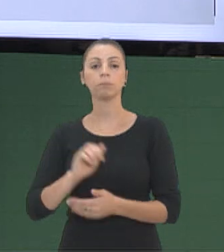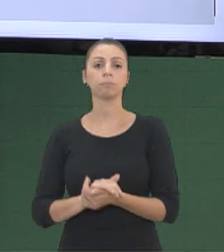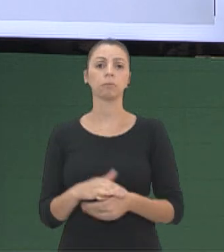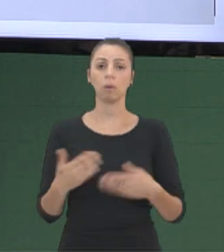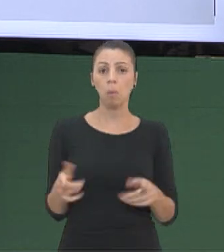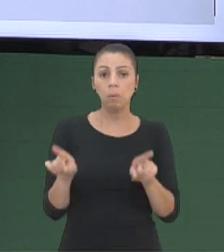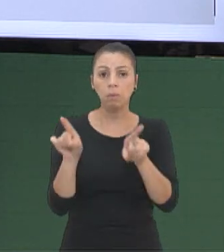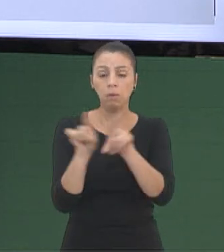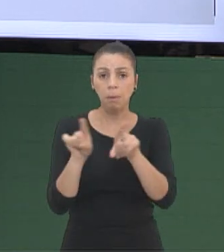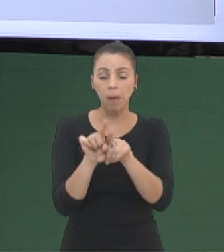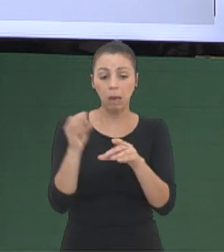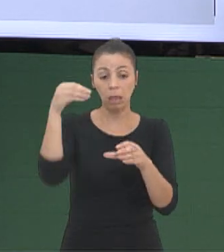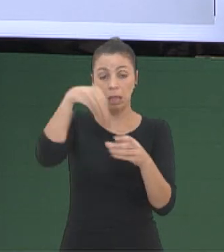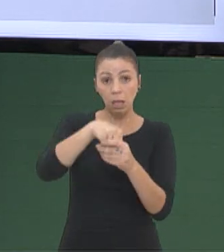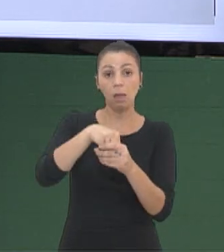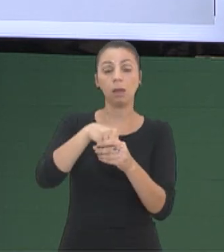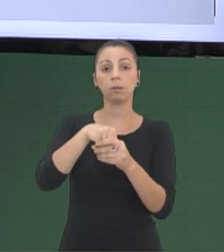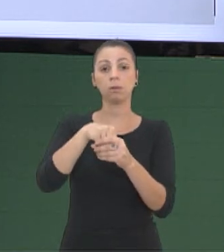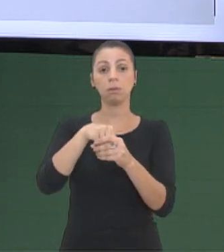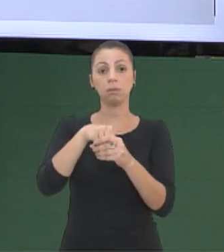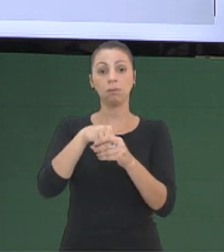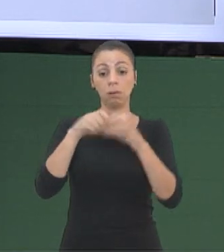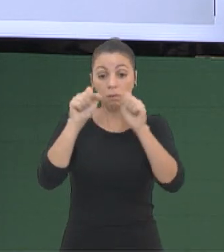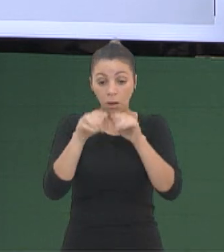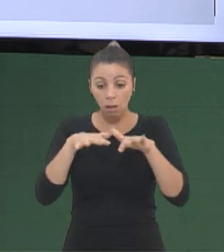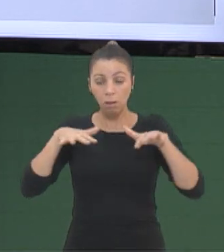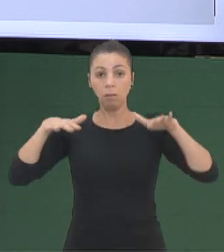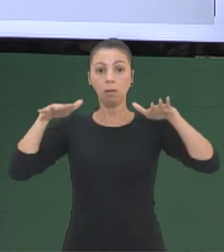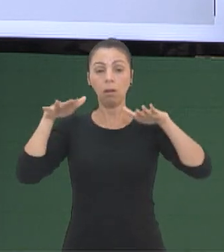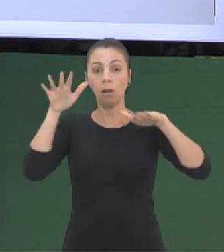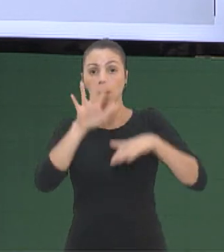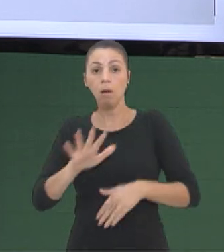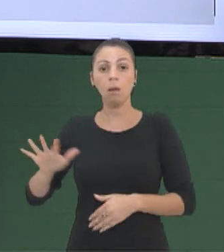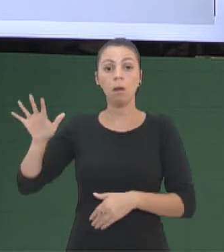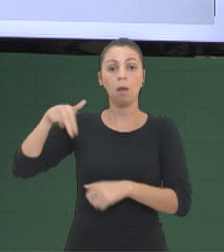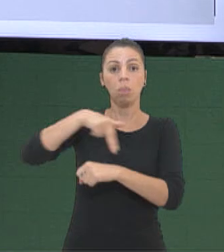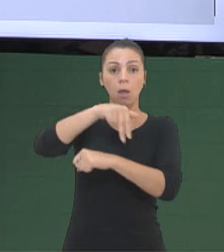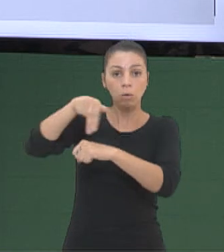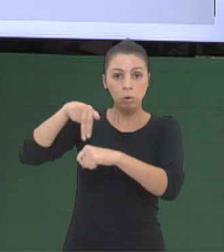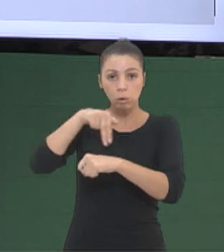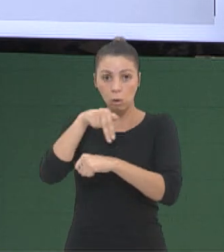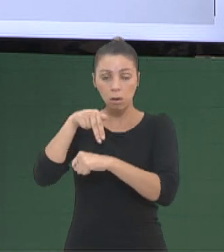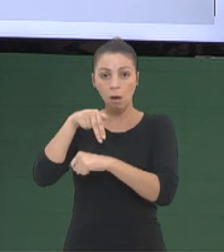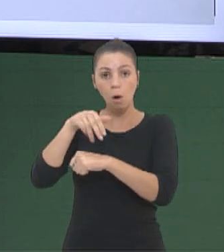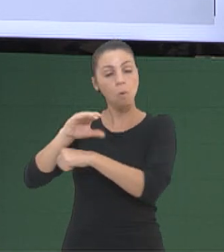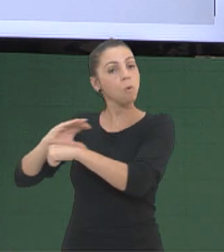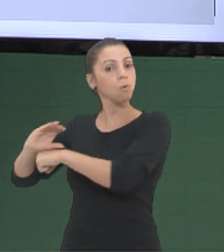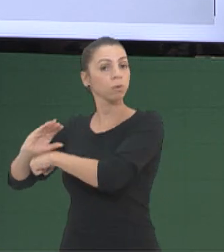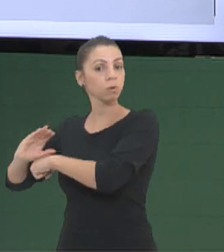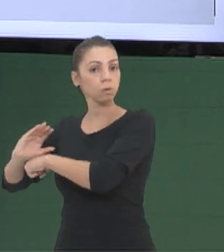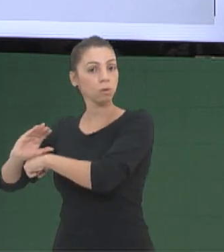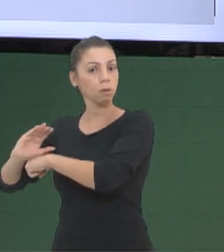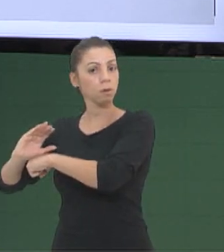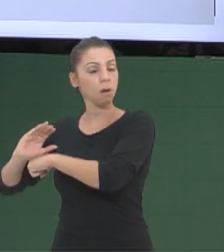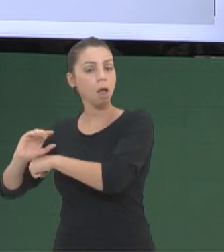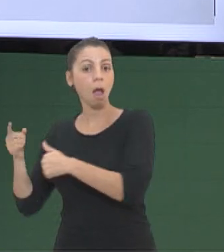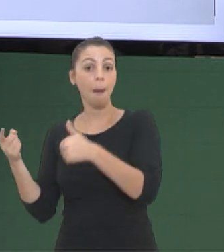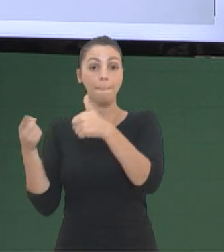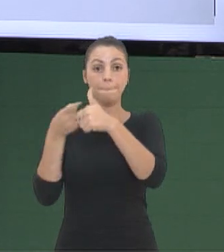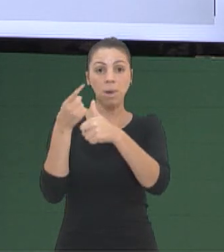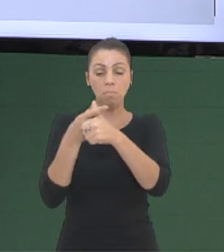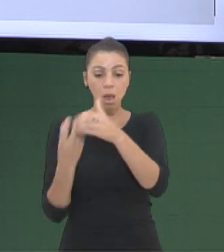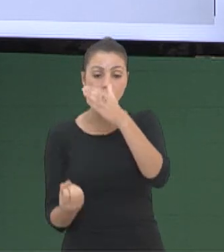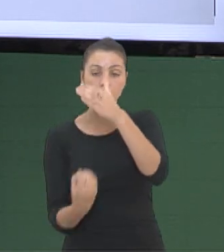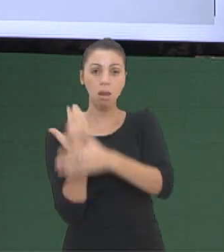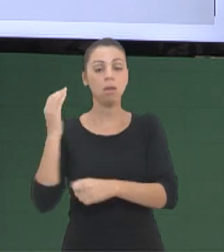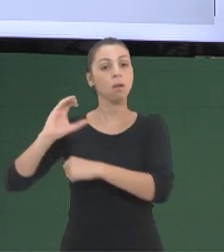dentro desta monarquia, a Assembleia Nacional Constituinte, vai sair então uma primeira Constituição, qual vai